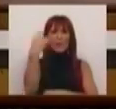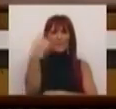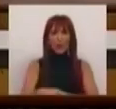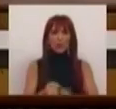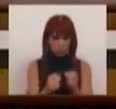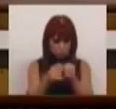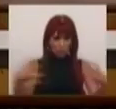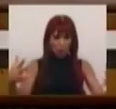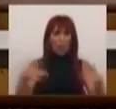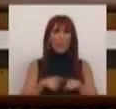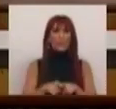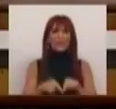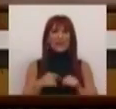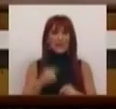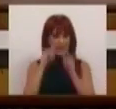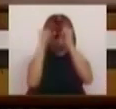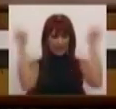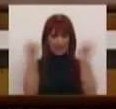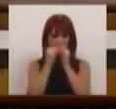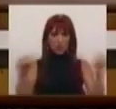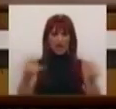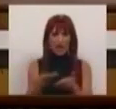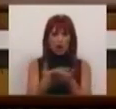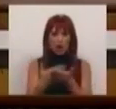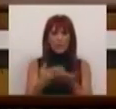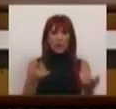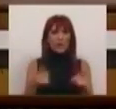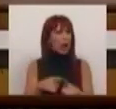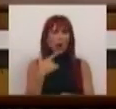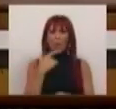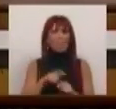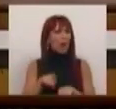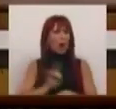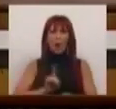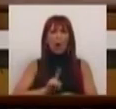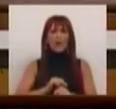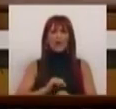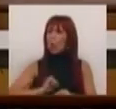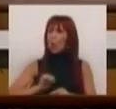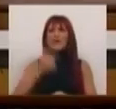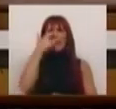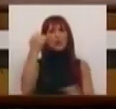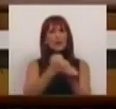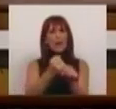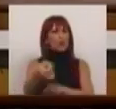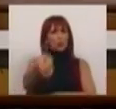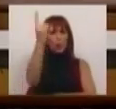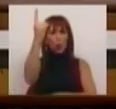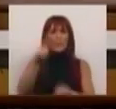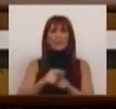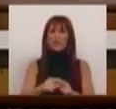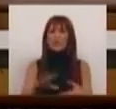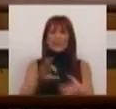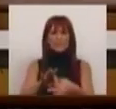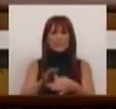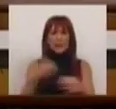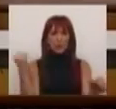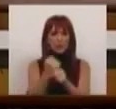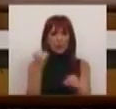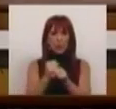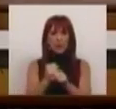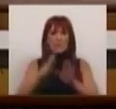O crescimento e a internacionalização da economia não podem ser contra quem trabalha. Os laços